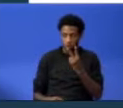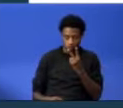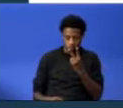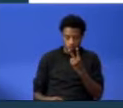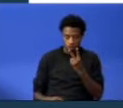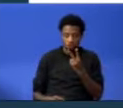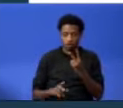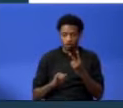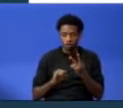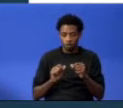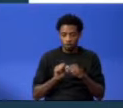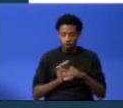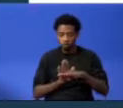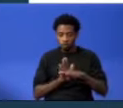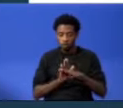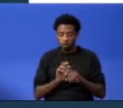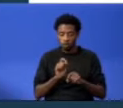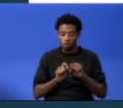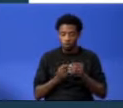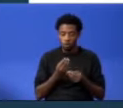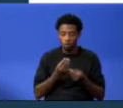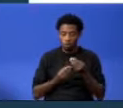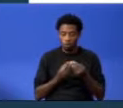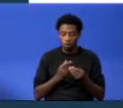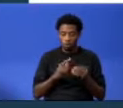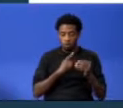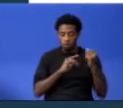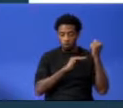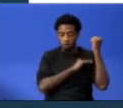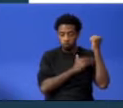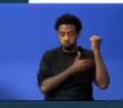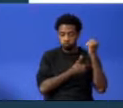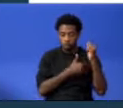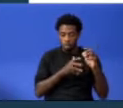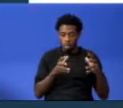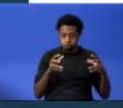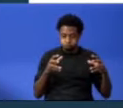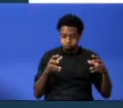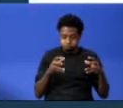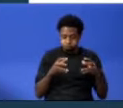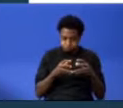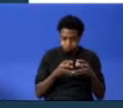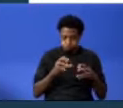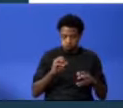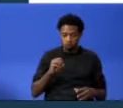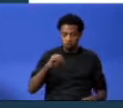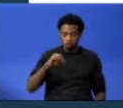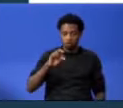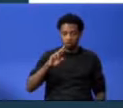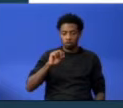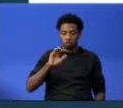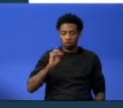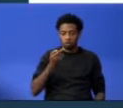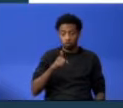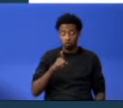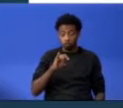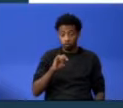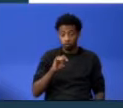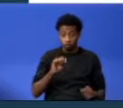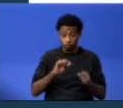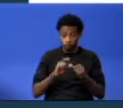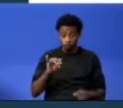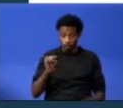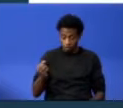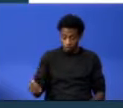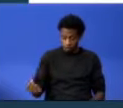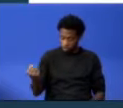regulam a contração muscular. O que isso significa? Quando você faz o processo de contração muscular,